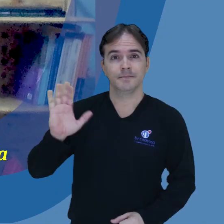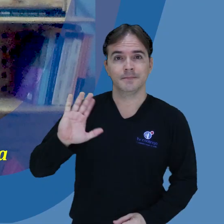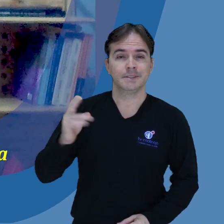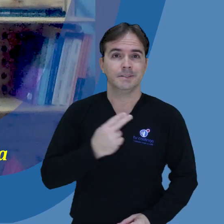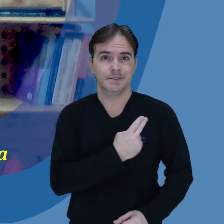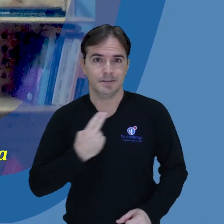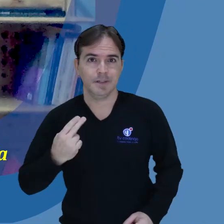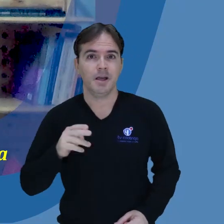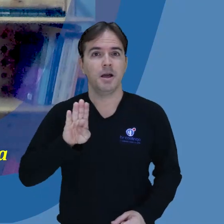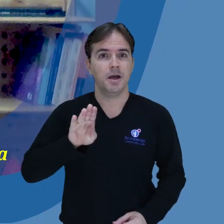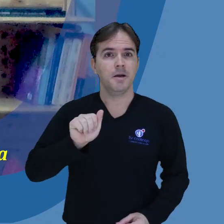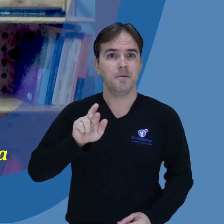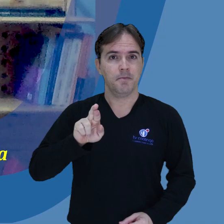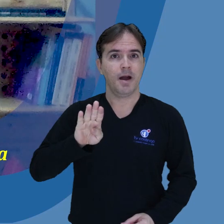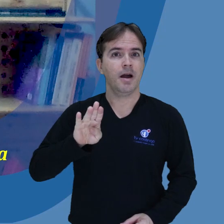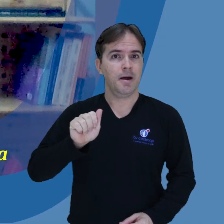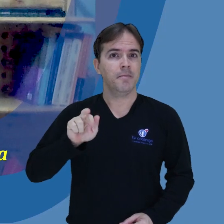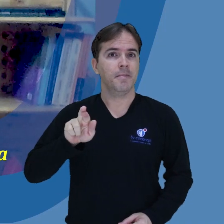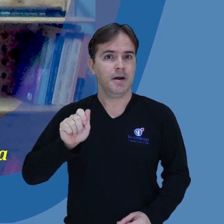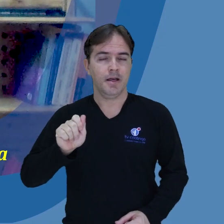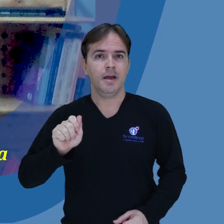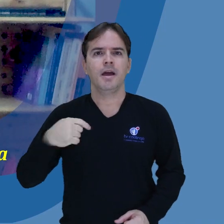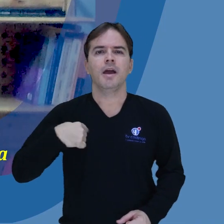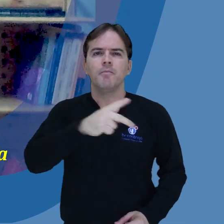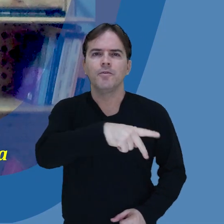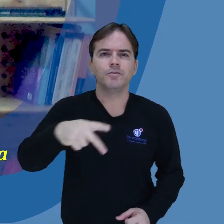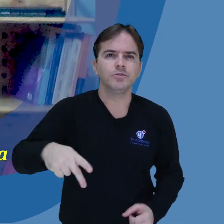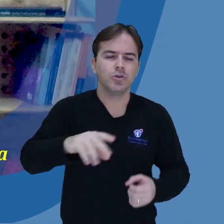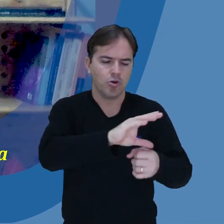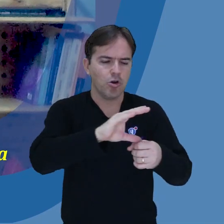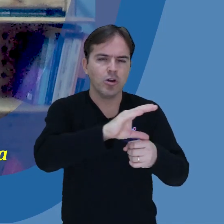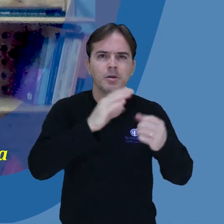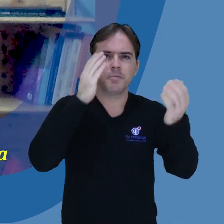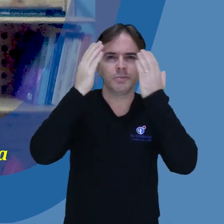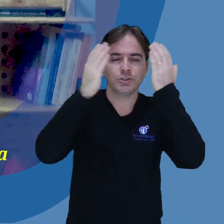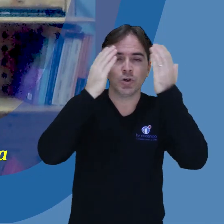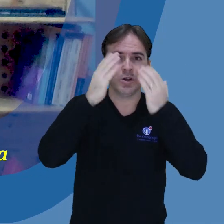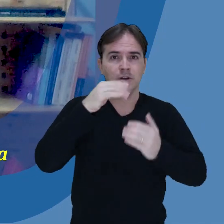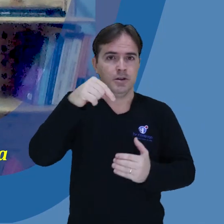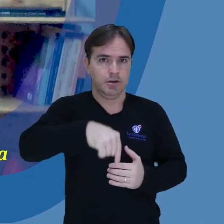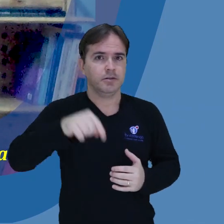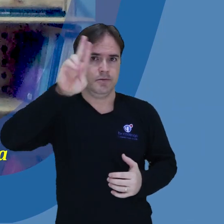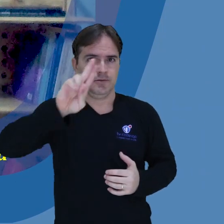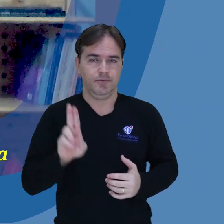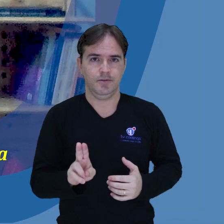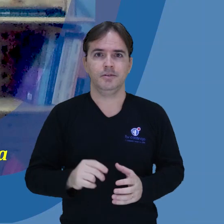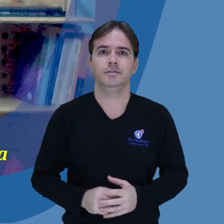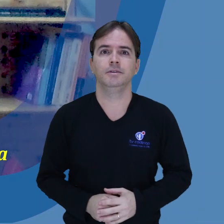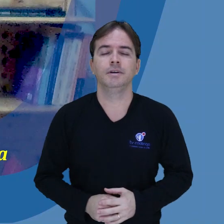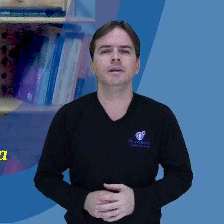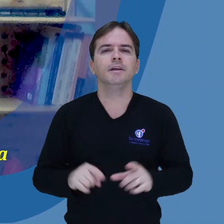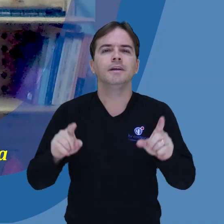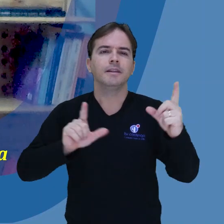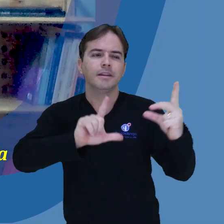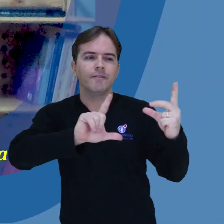Olá, meu nome é Bárbara, eu sou professora do Colegiado de Psicologia e das Residências em Saúde da Univasf, e a